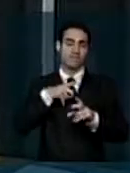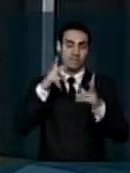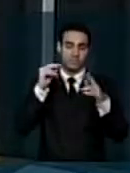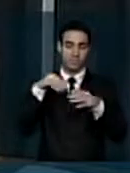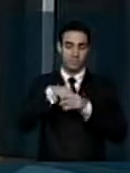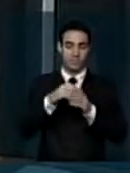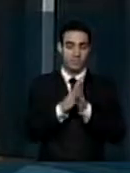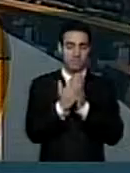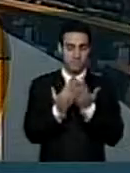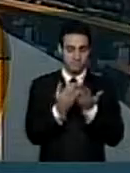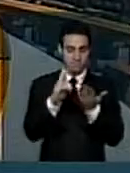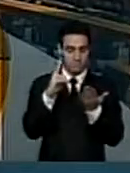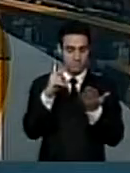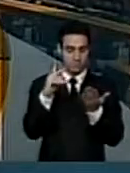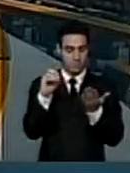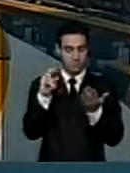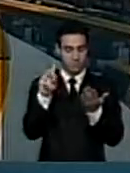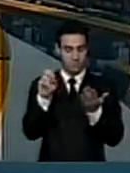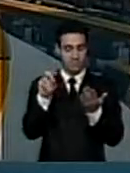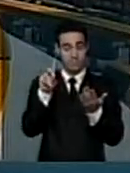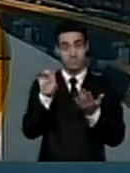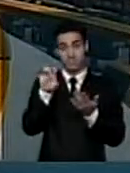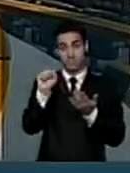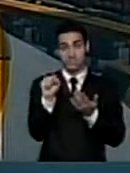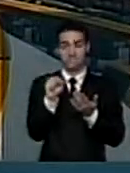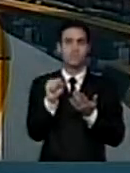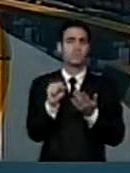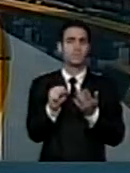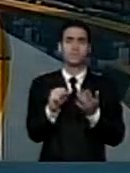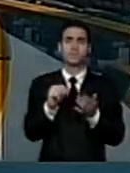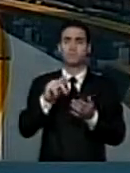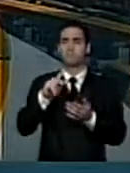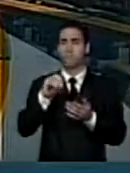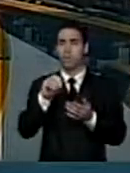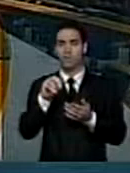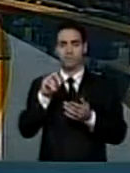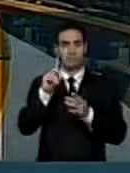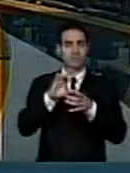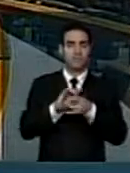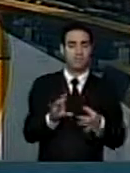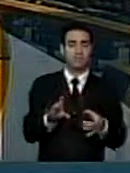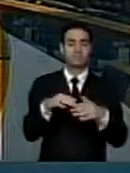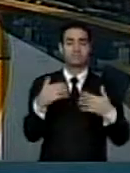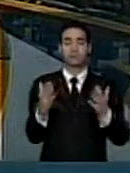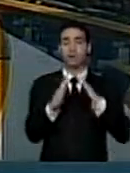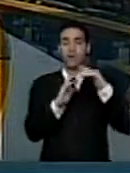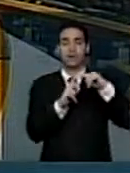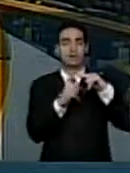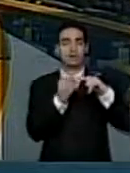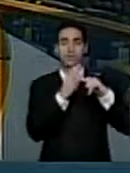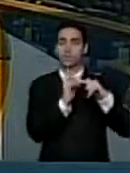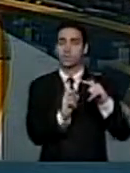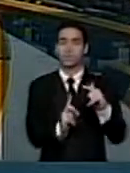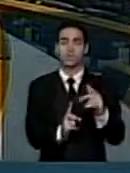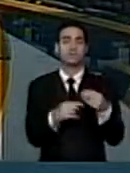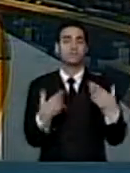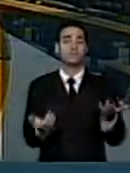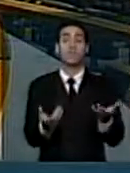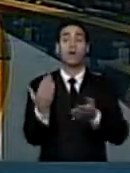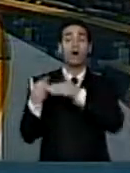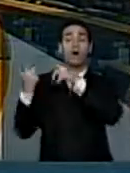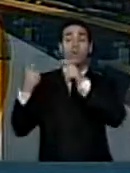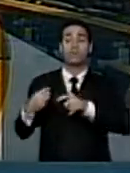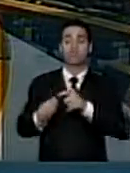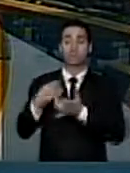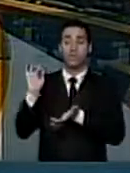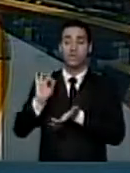Povo de Deus. Rejeitando os conceitos de povo e de democracia, a igreja desconhece as suas fontes,